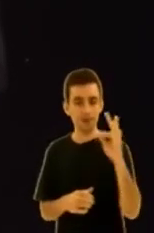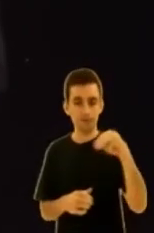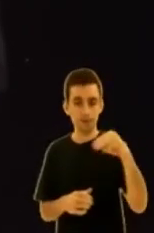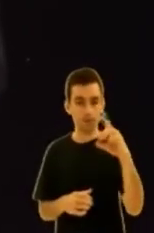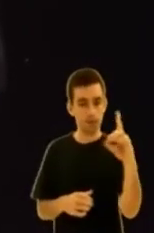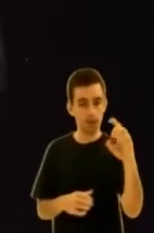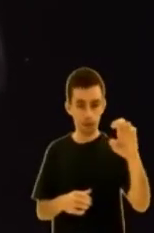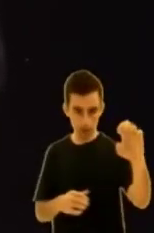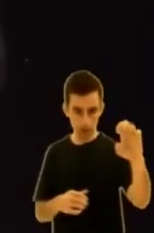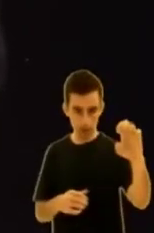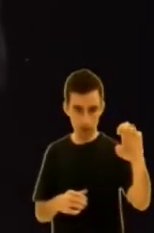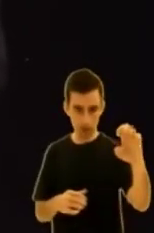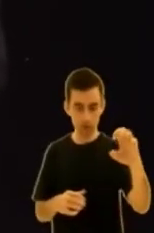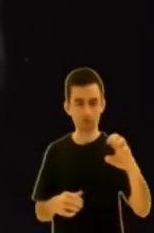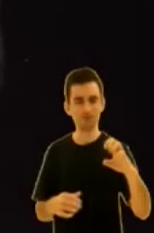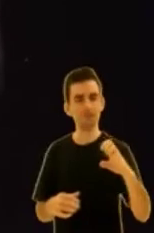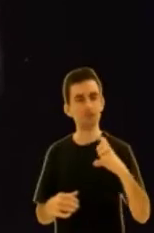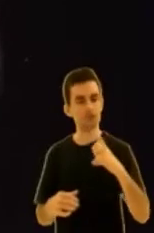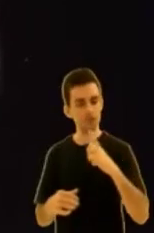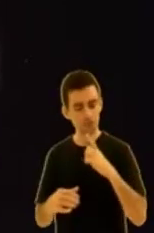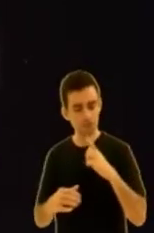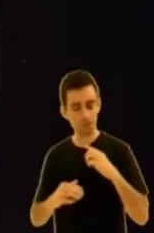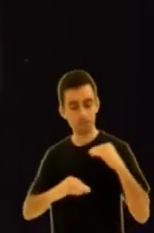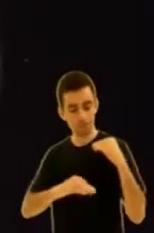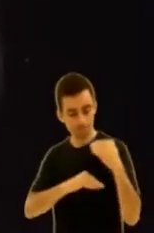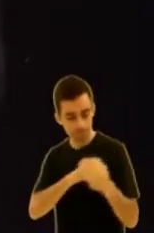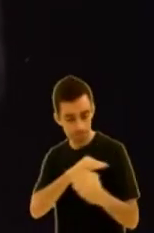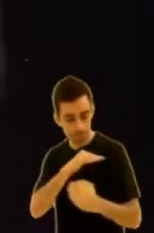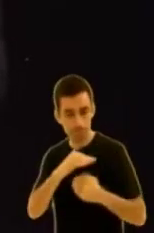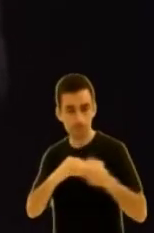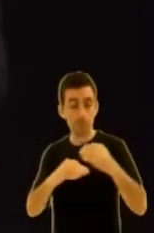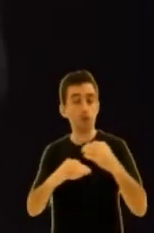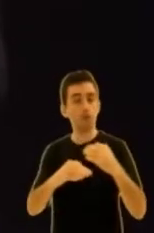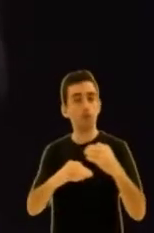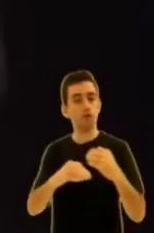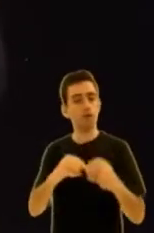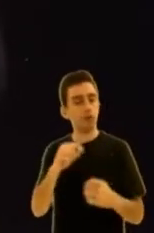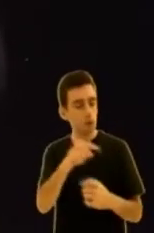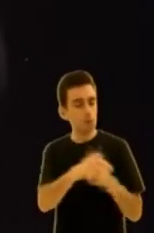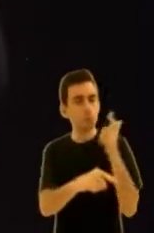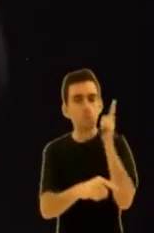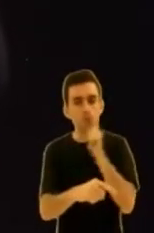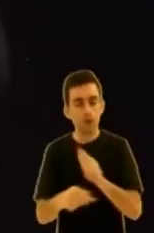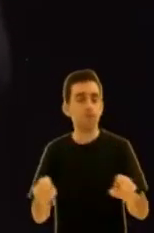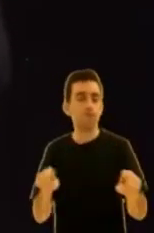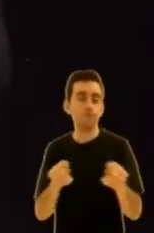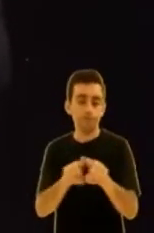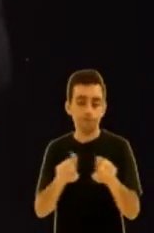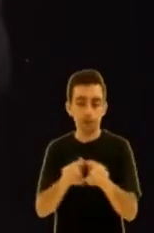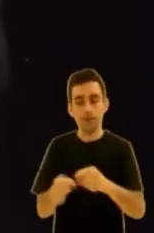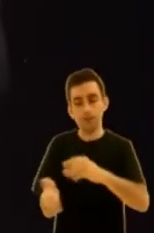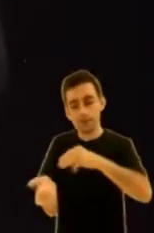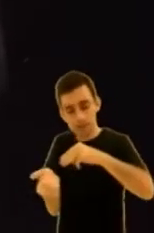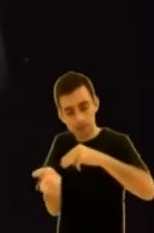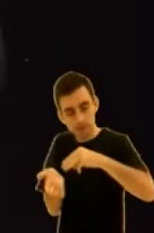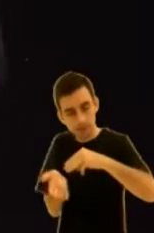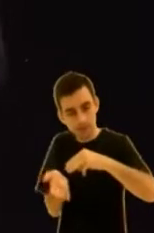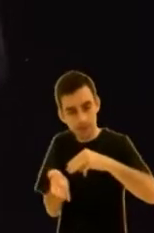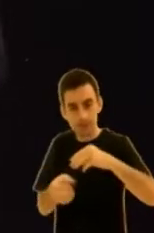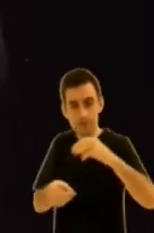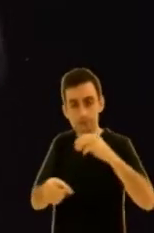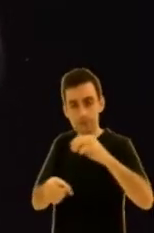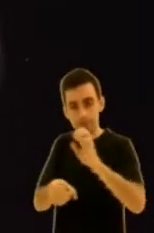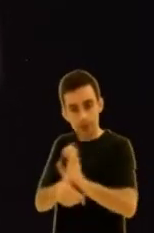anos, num grande órgão para prestar serviços para os estados e municípios. Nós